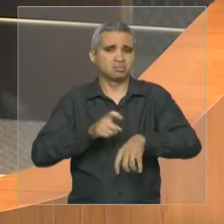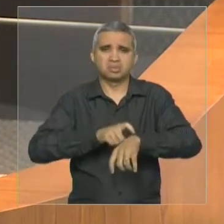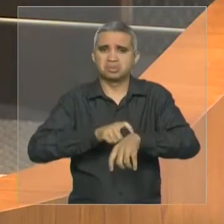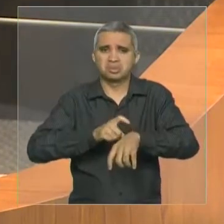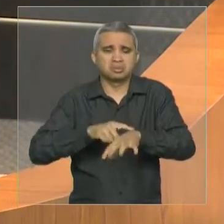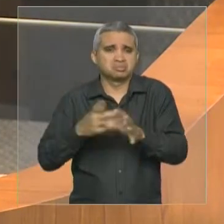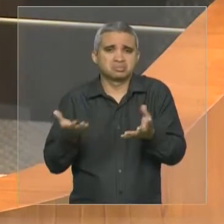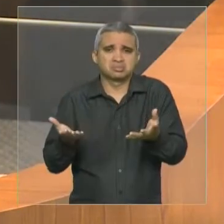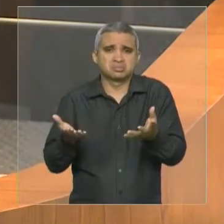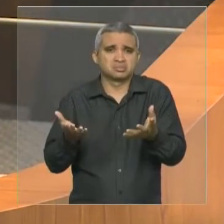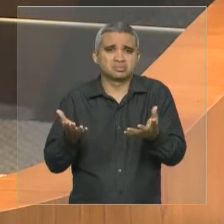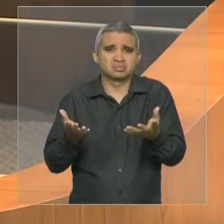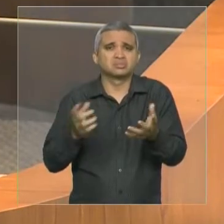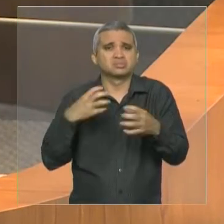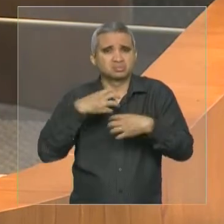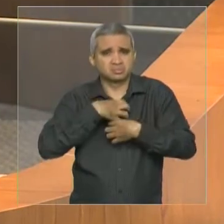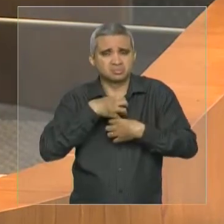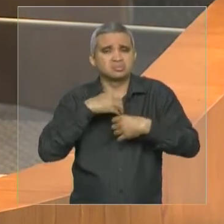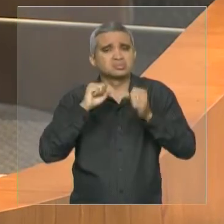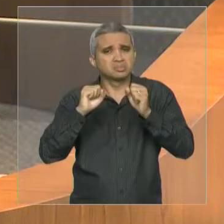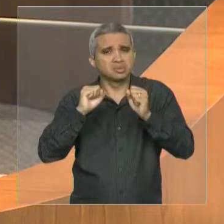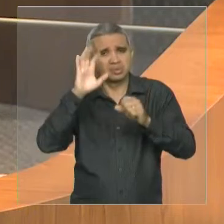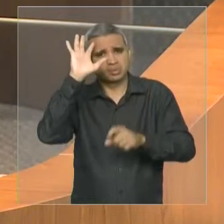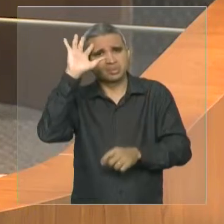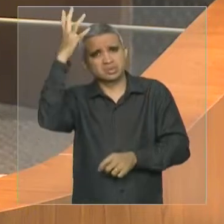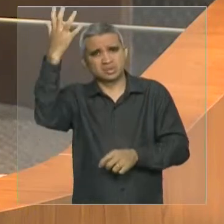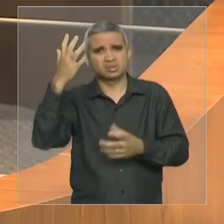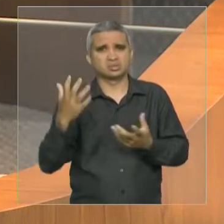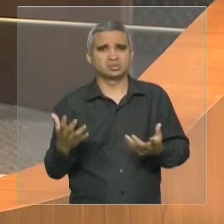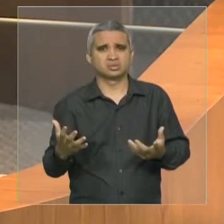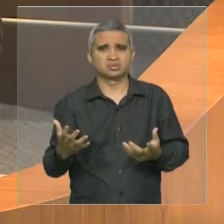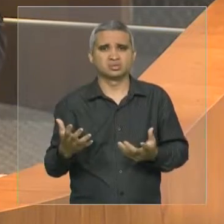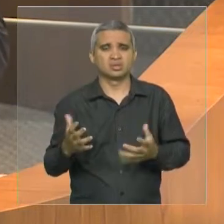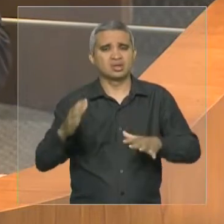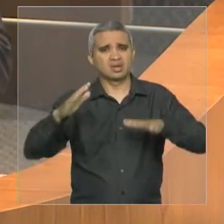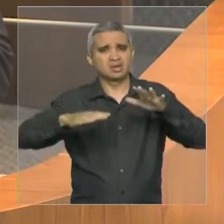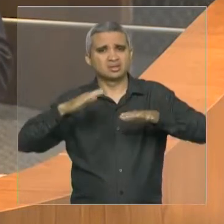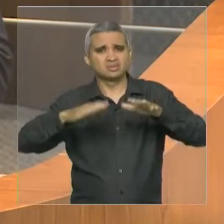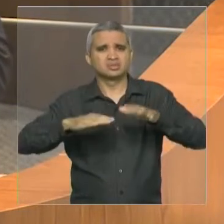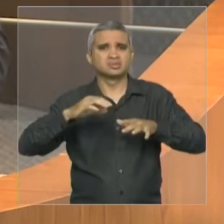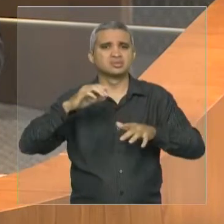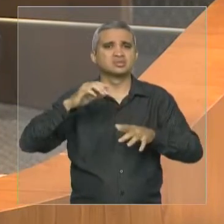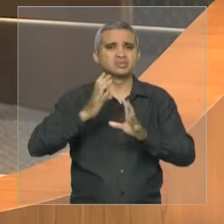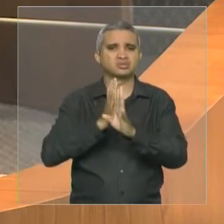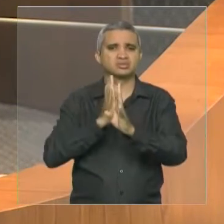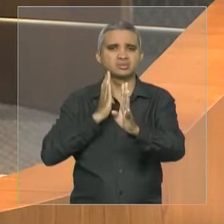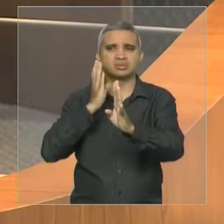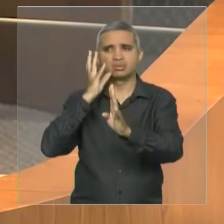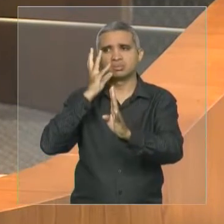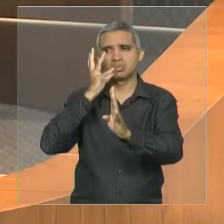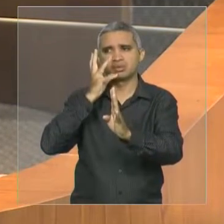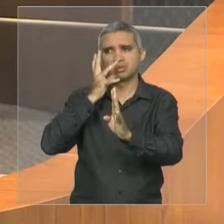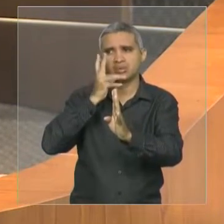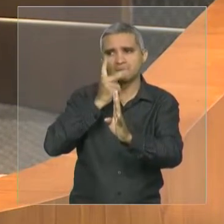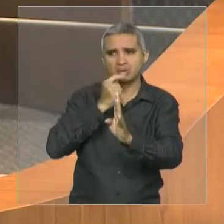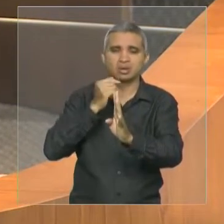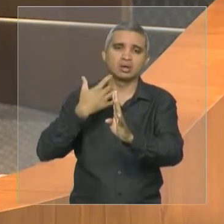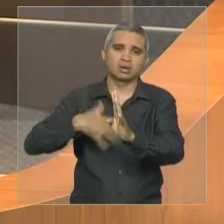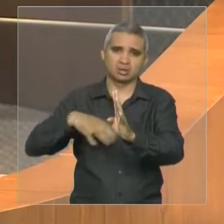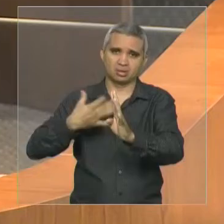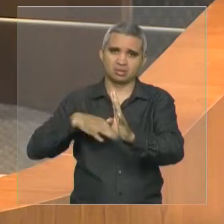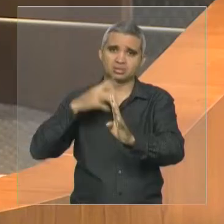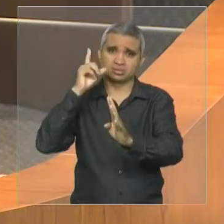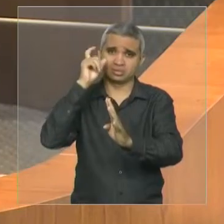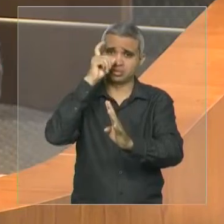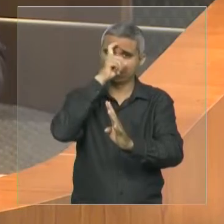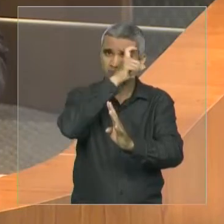momento, o que vai levá-lo a ter grandes dificuldades para fazer, inclusive, esse seu dia a dia. E o que, como eu estou dizendo, não